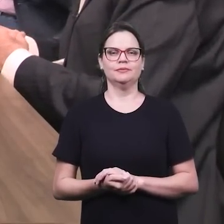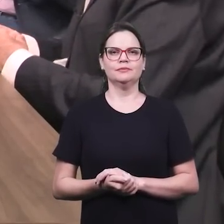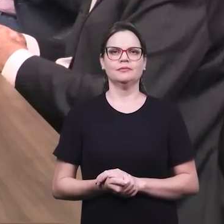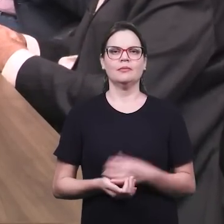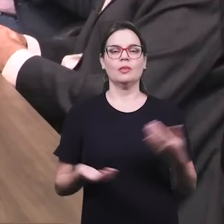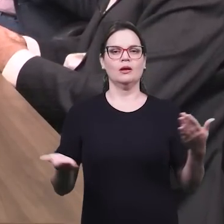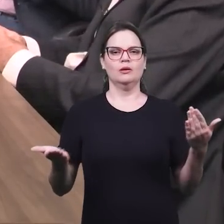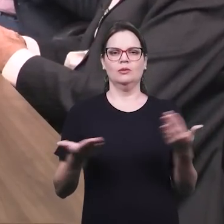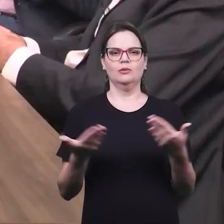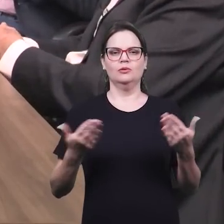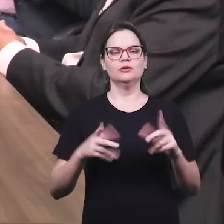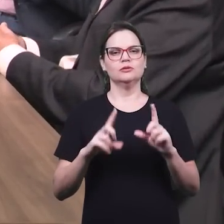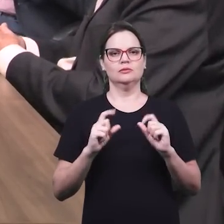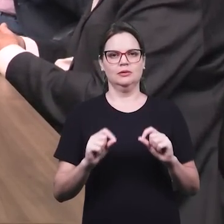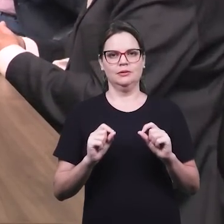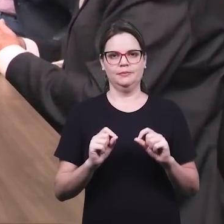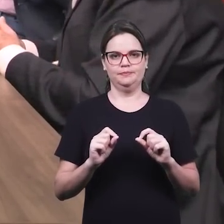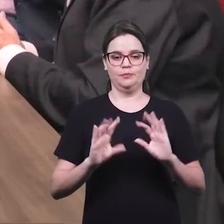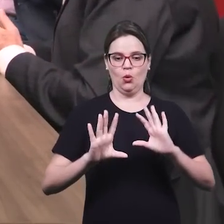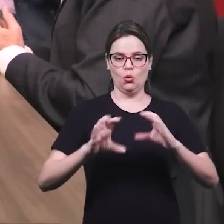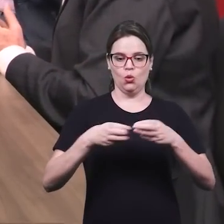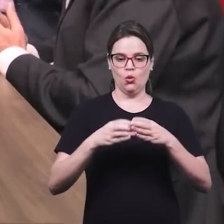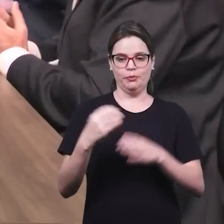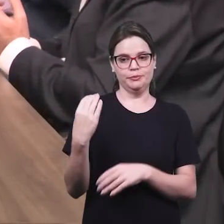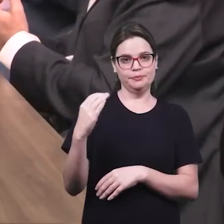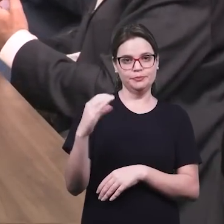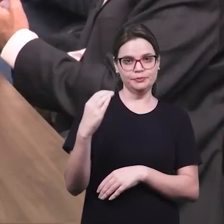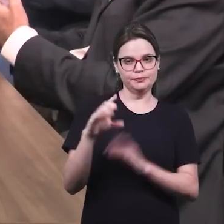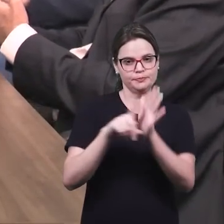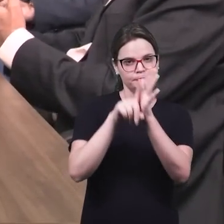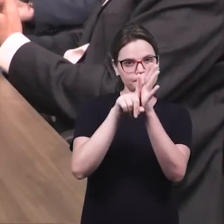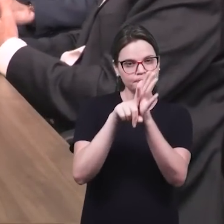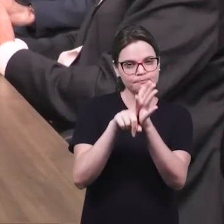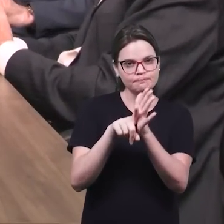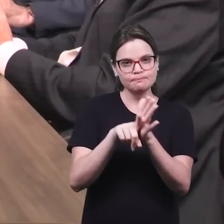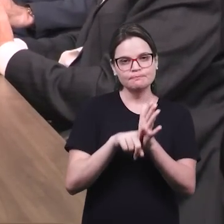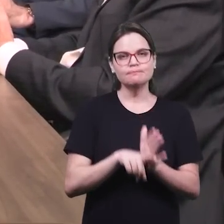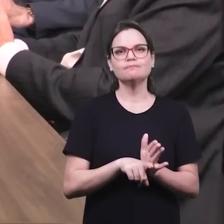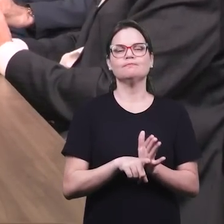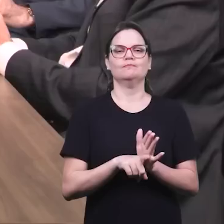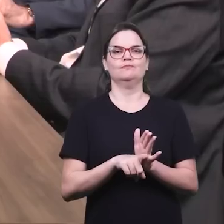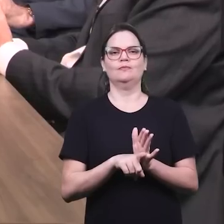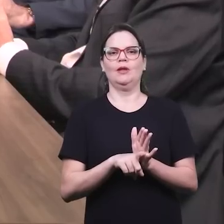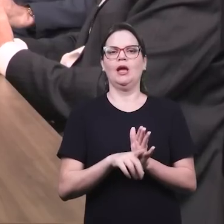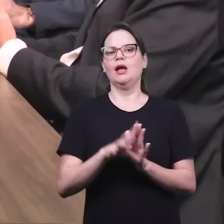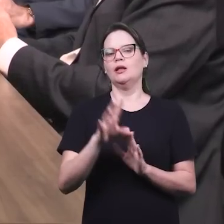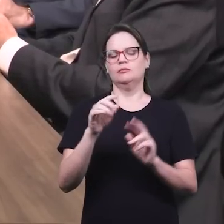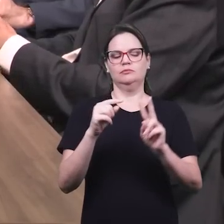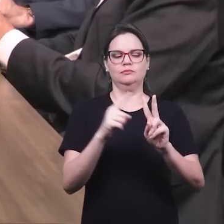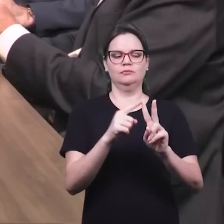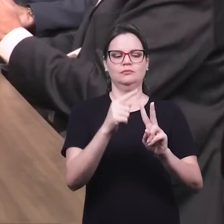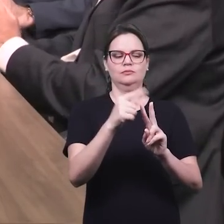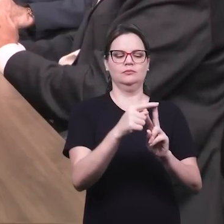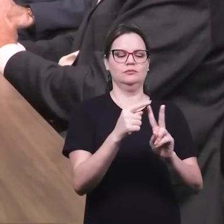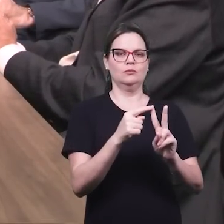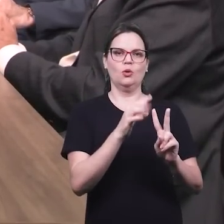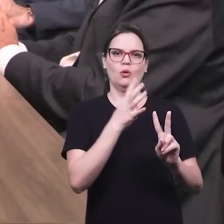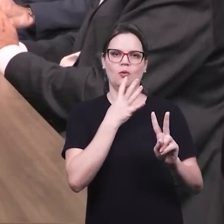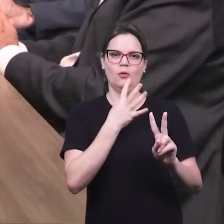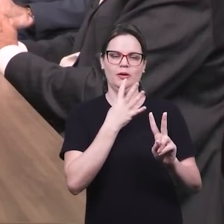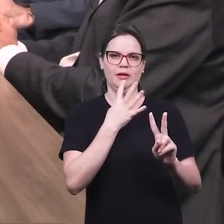Hoje a ciência, ela, na sua amplitude, ela conhece cada vez